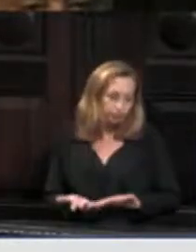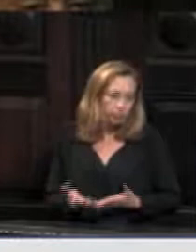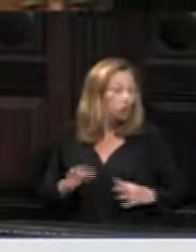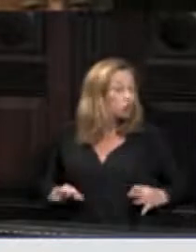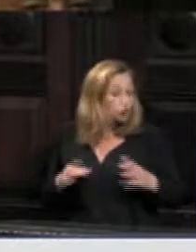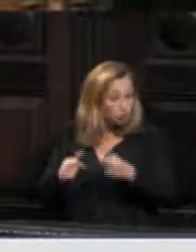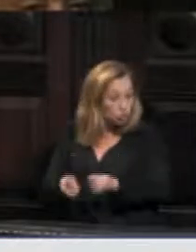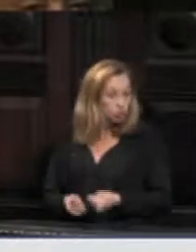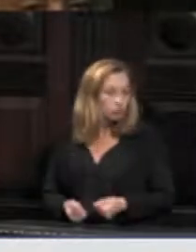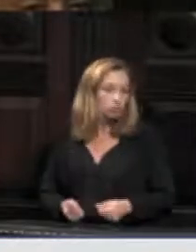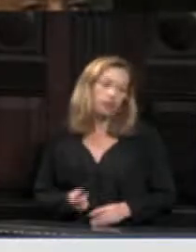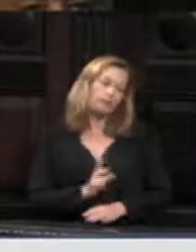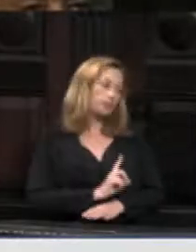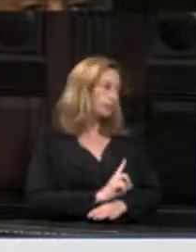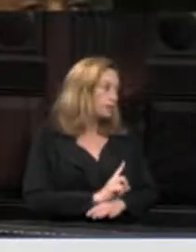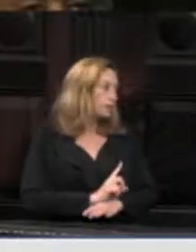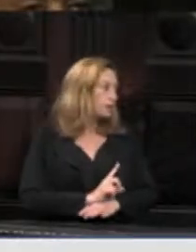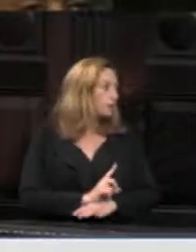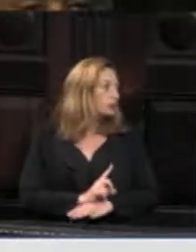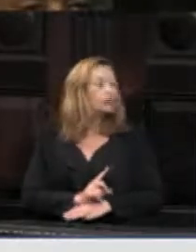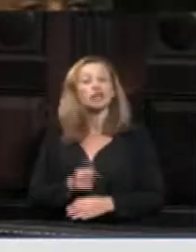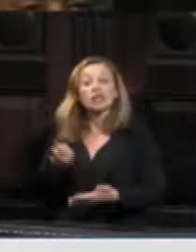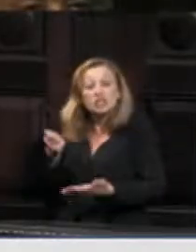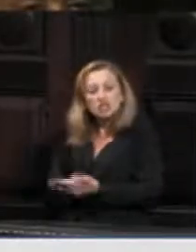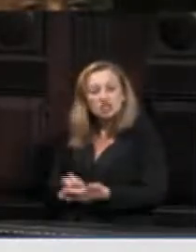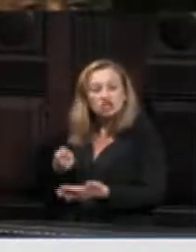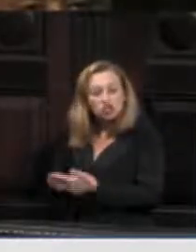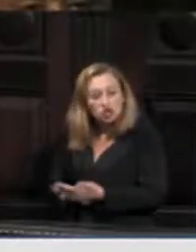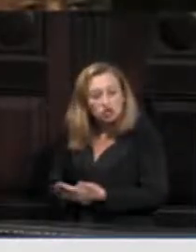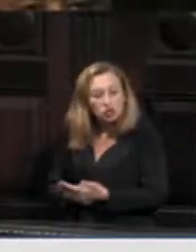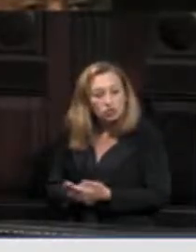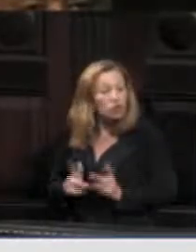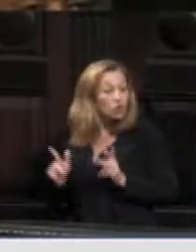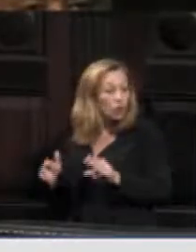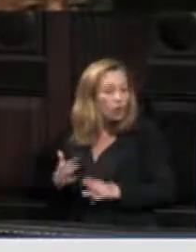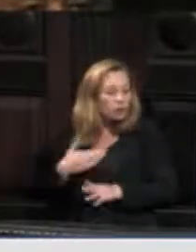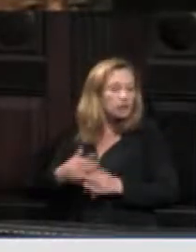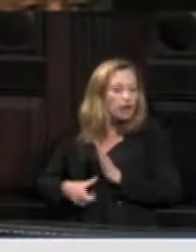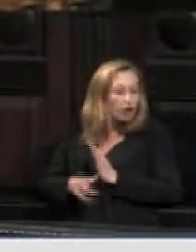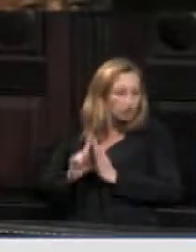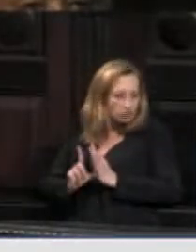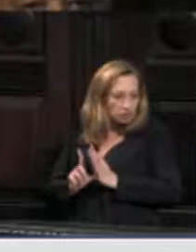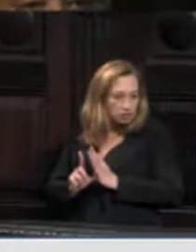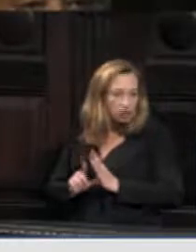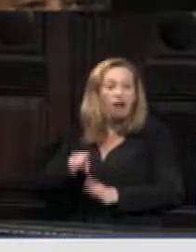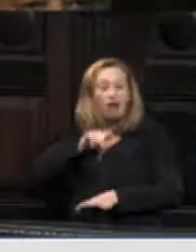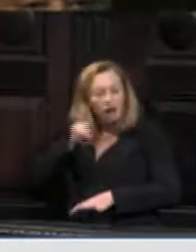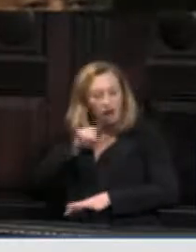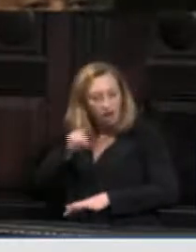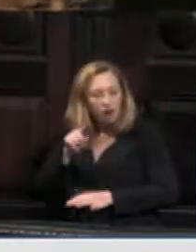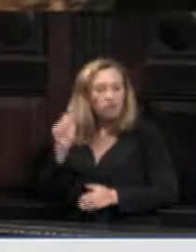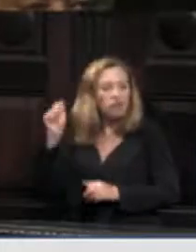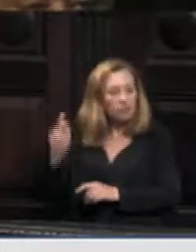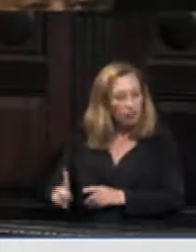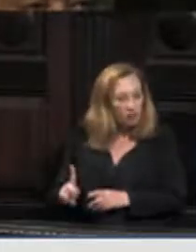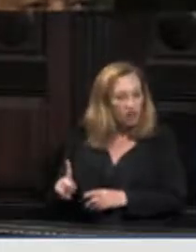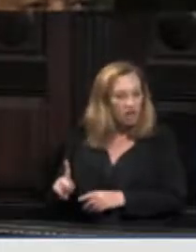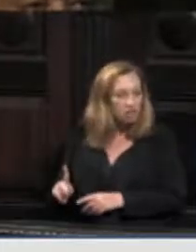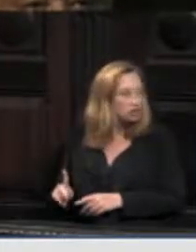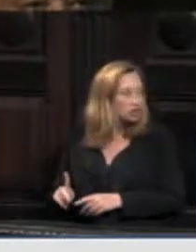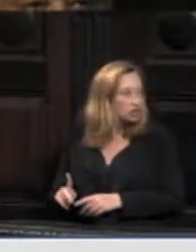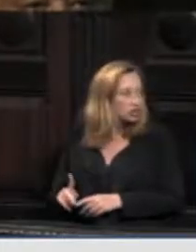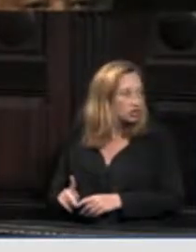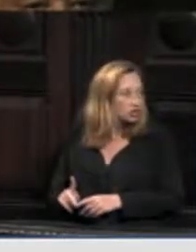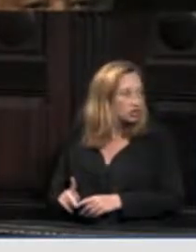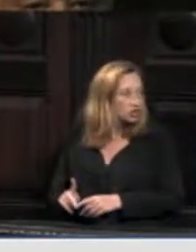Eu era prefeito nessa época. Ele exigiu, e outra coisa, lá no convênio que foi renovado, não tem a obrigação da SEDAI